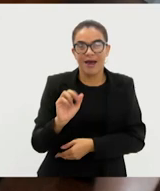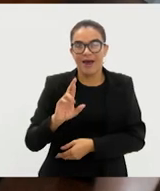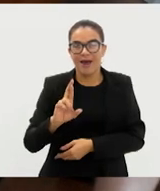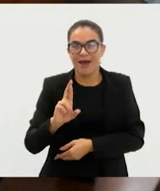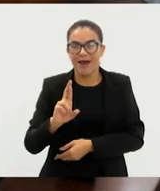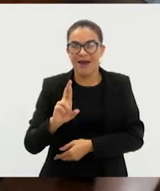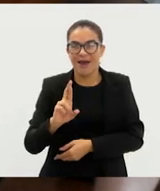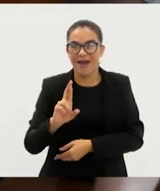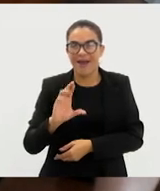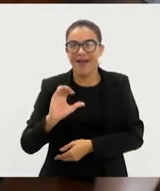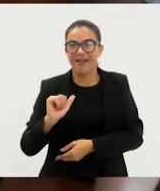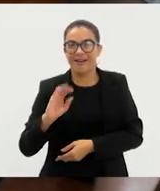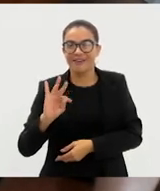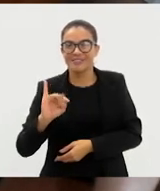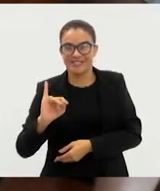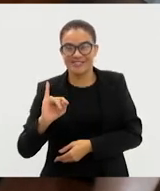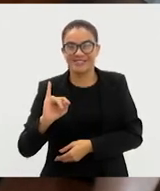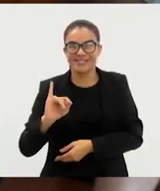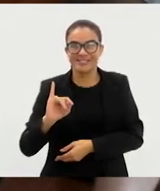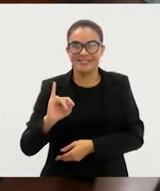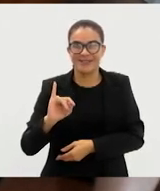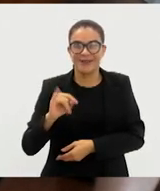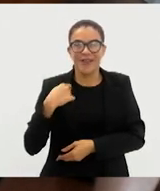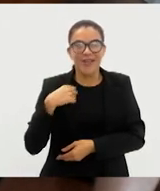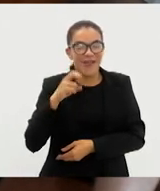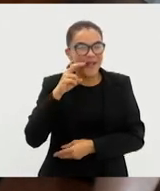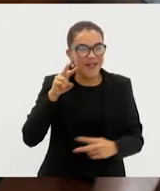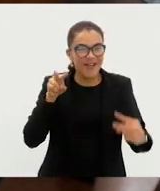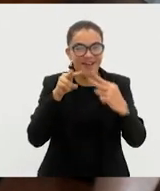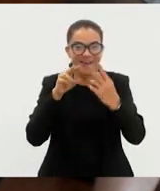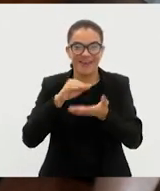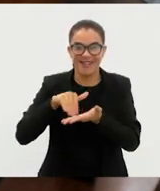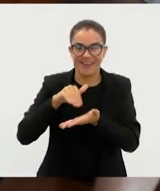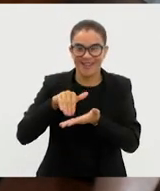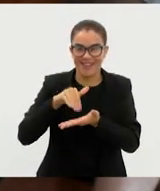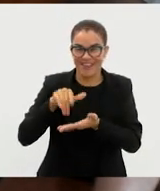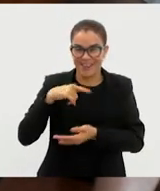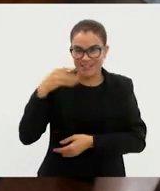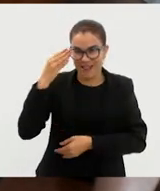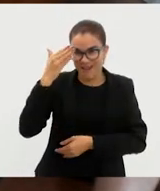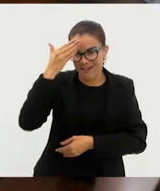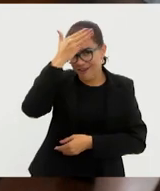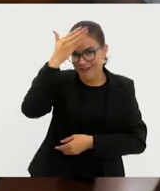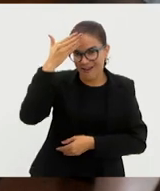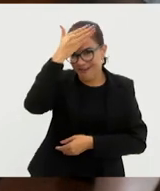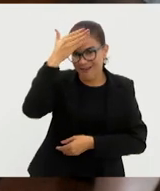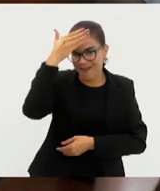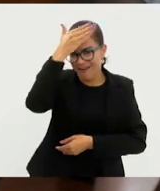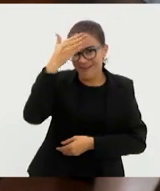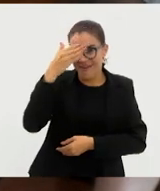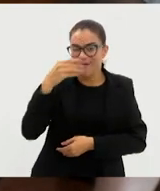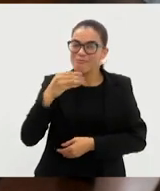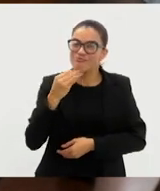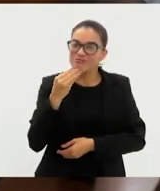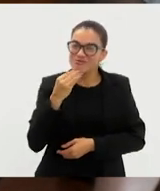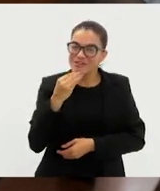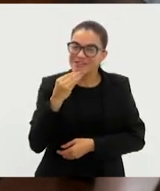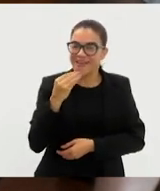Chique, hein, Detão? É chique, né? Eu olhei aqui para o secretário, está cheio de tupete ali, né? Não podia ter um haircut.